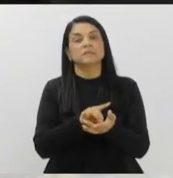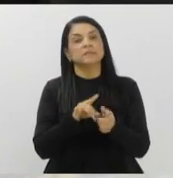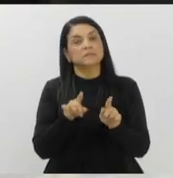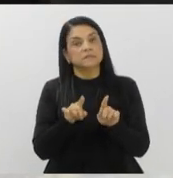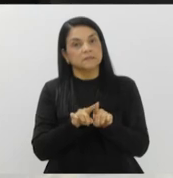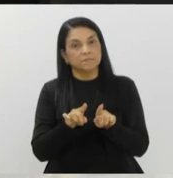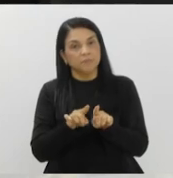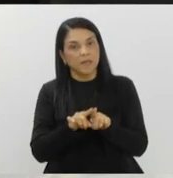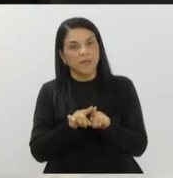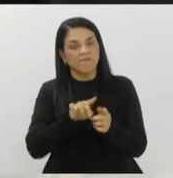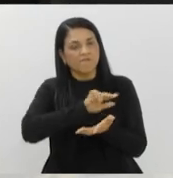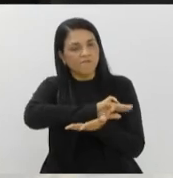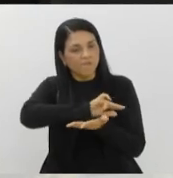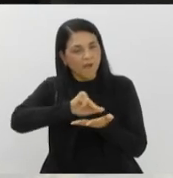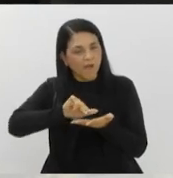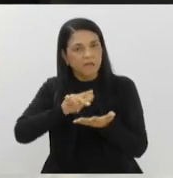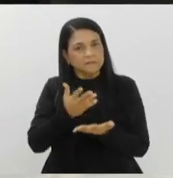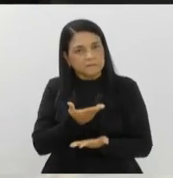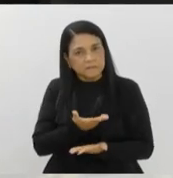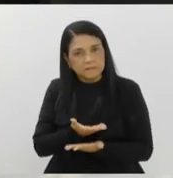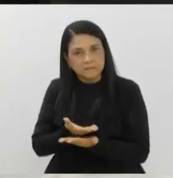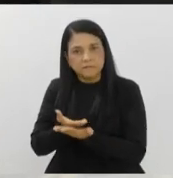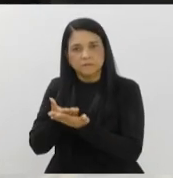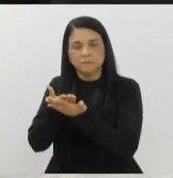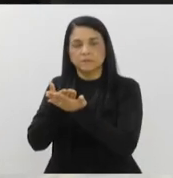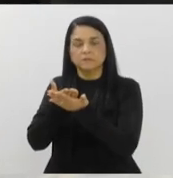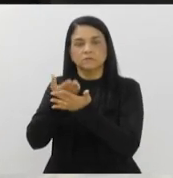vários encaminhamentos ou das